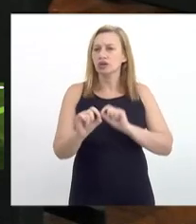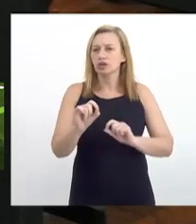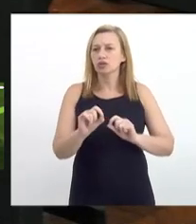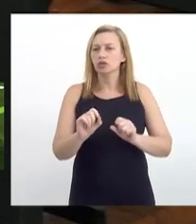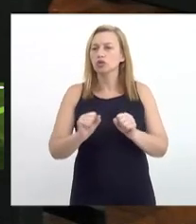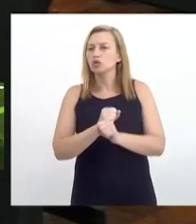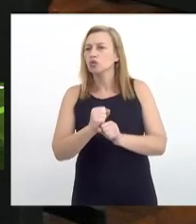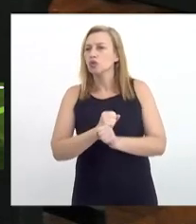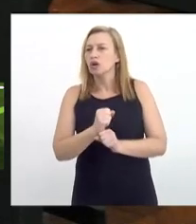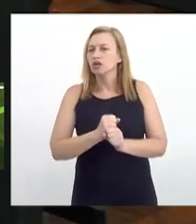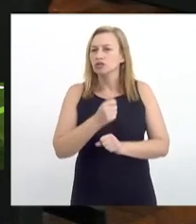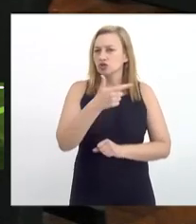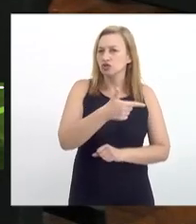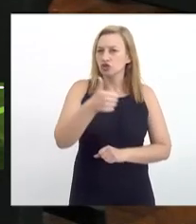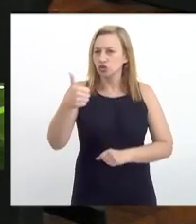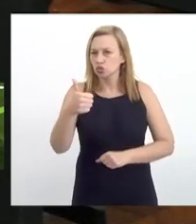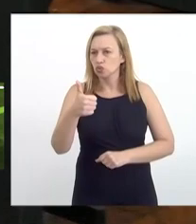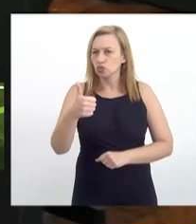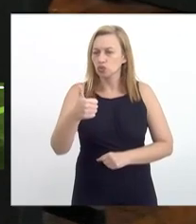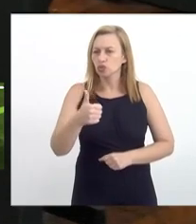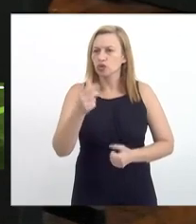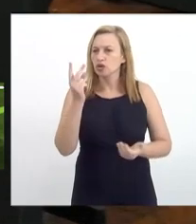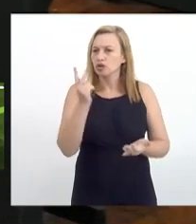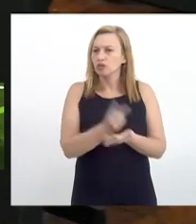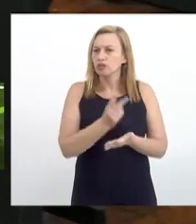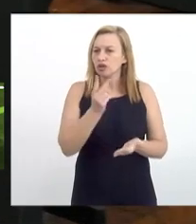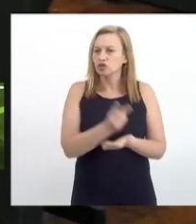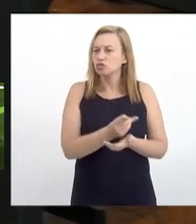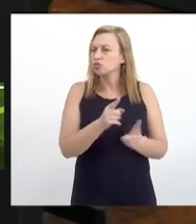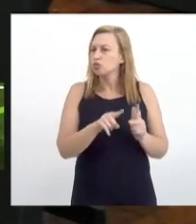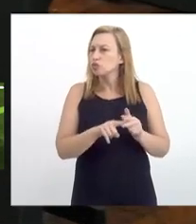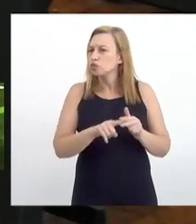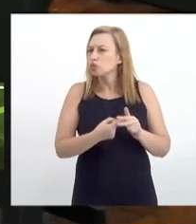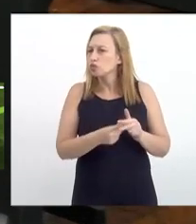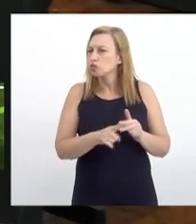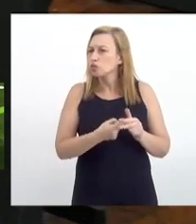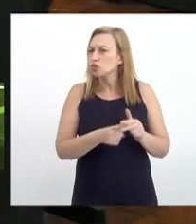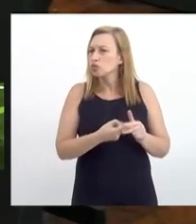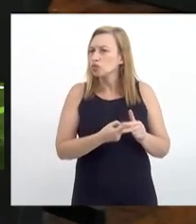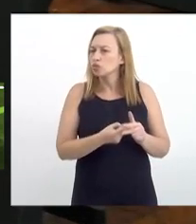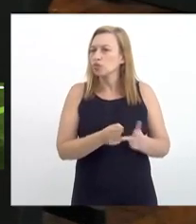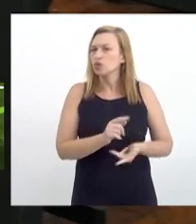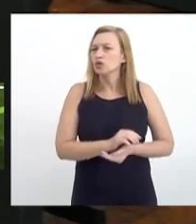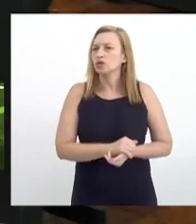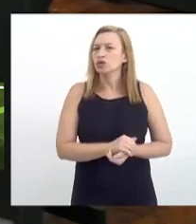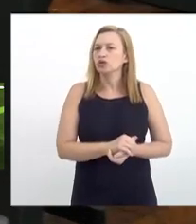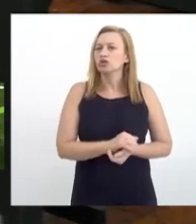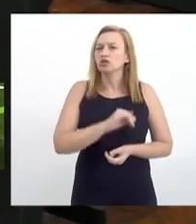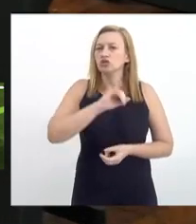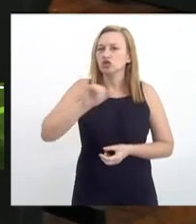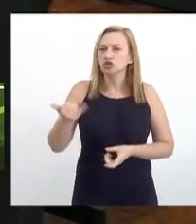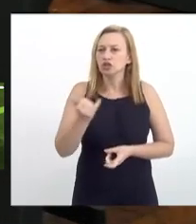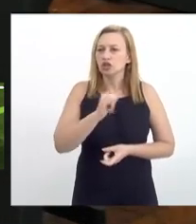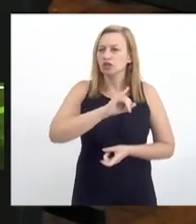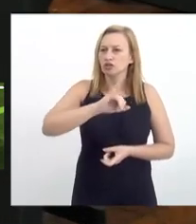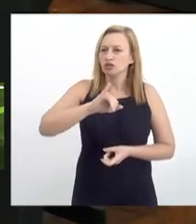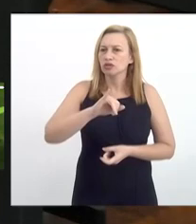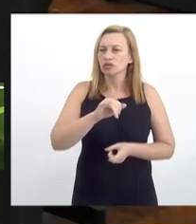21, mesmo corrigindo de janeiro a janeiro,